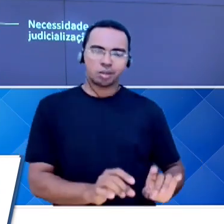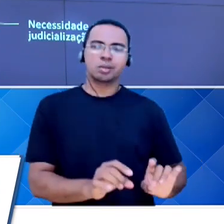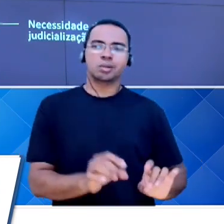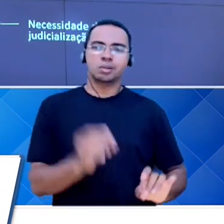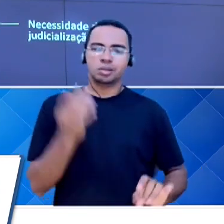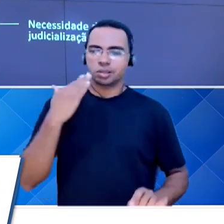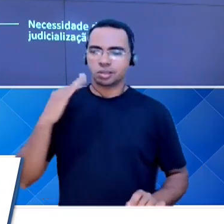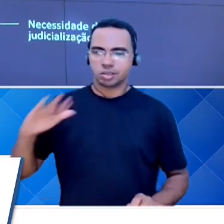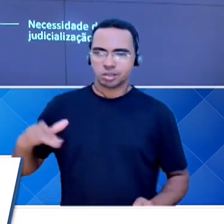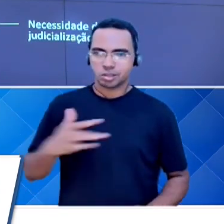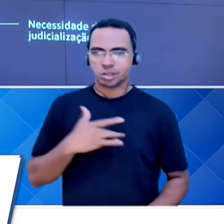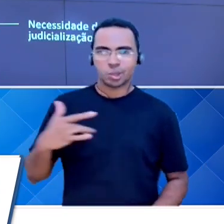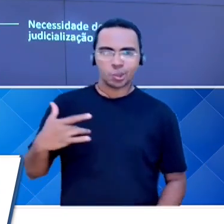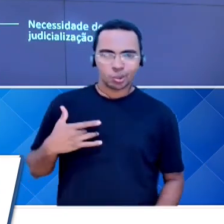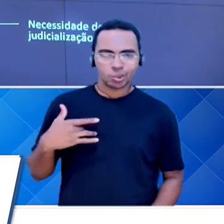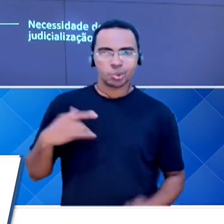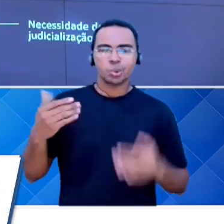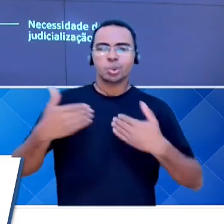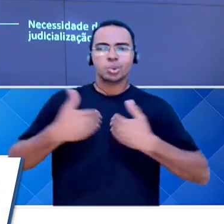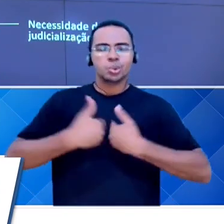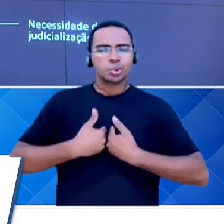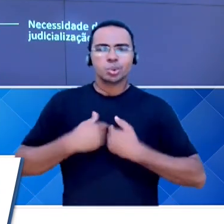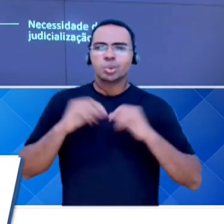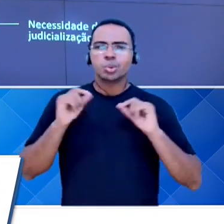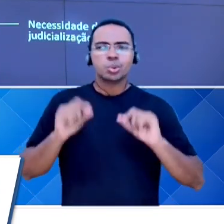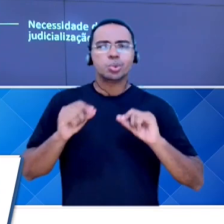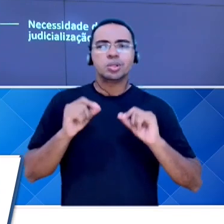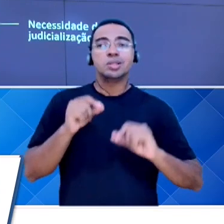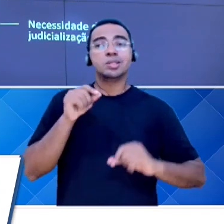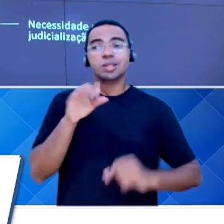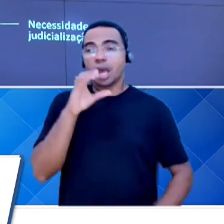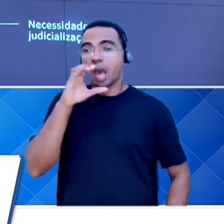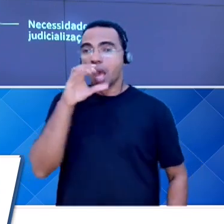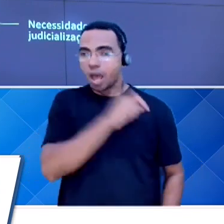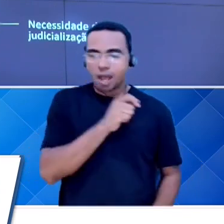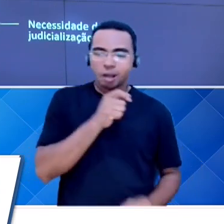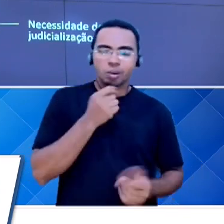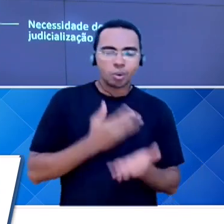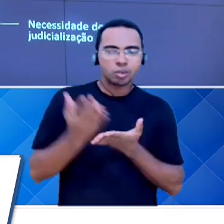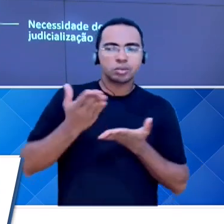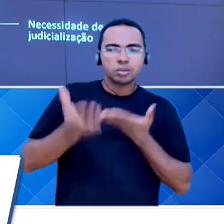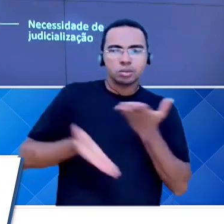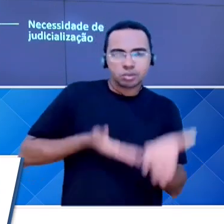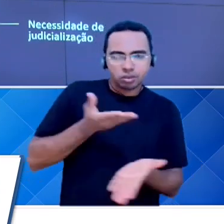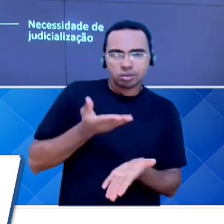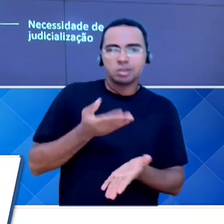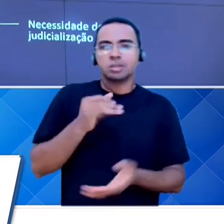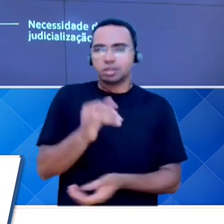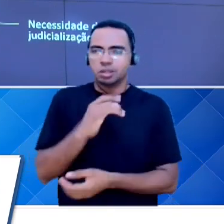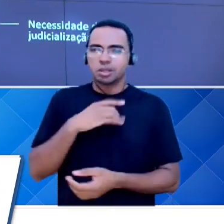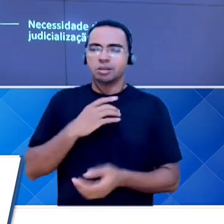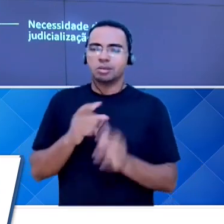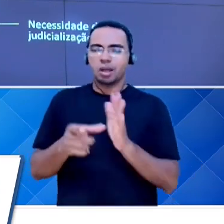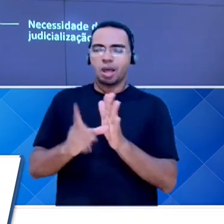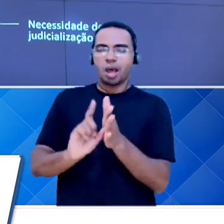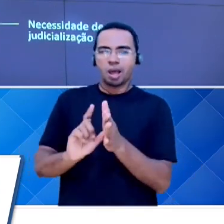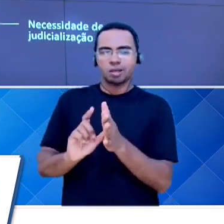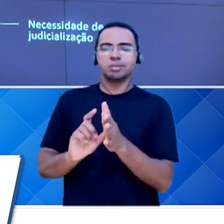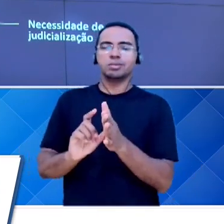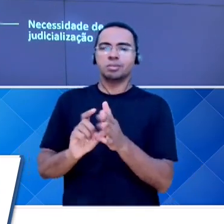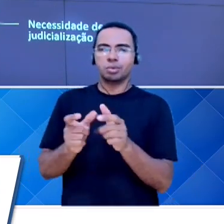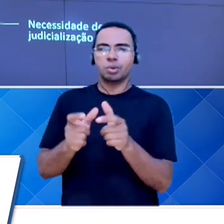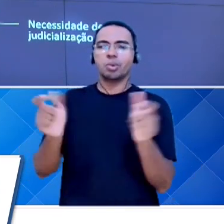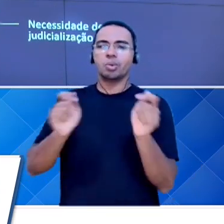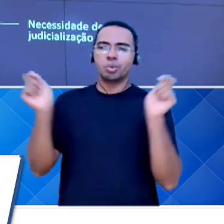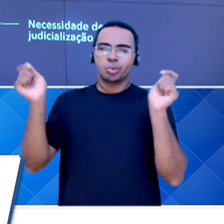autismo é que, quanto mais cedo houver o tratamento, quanto mais cedo houver a intervenção, maiores são as chances